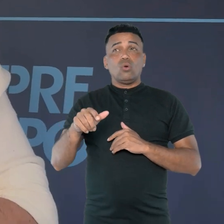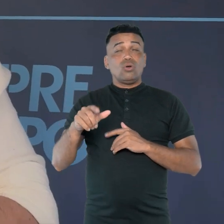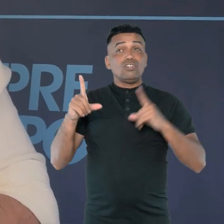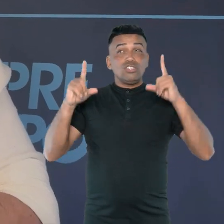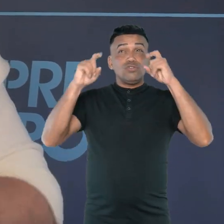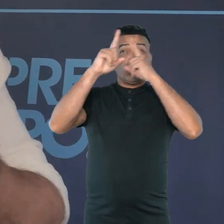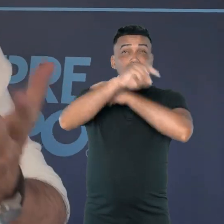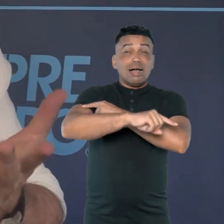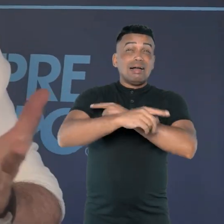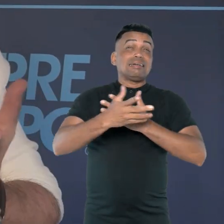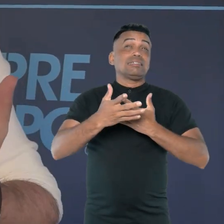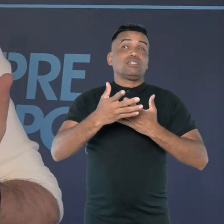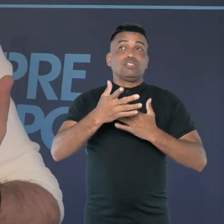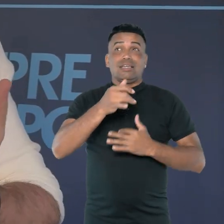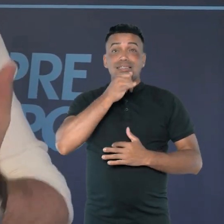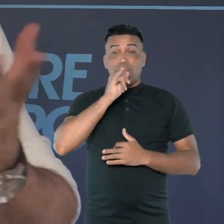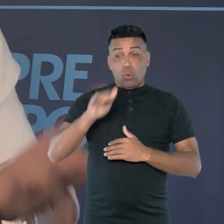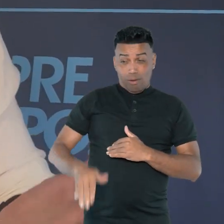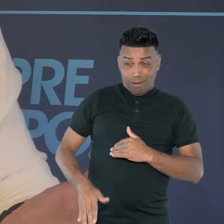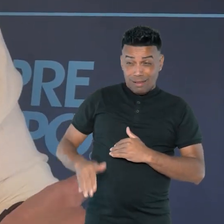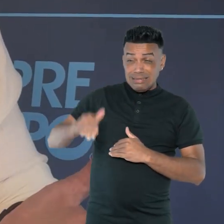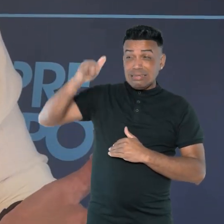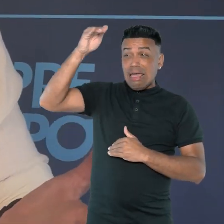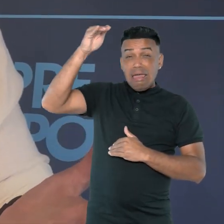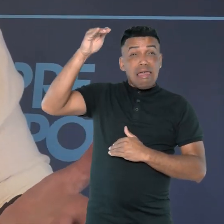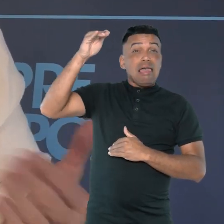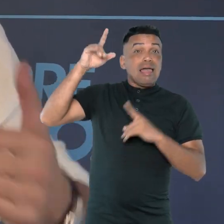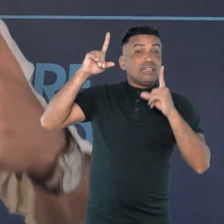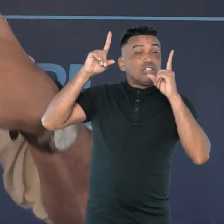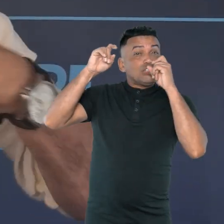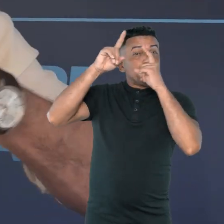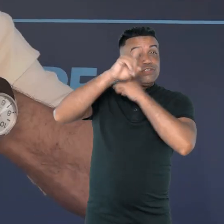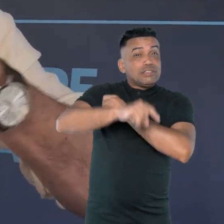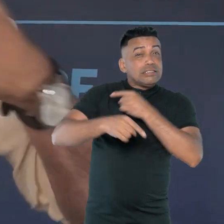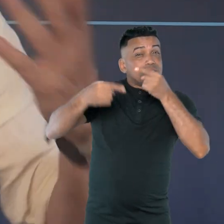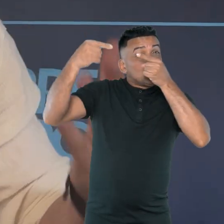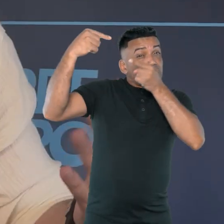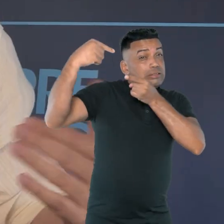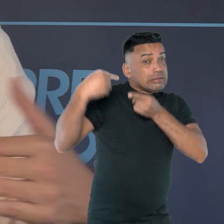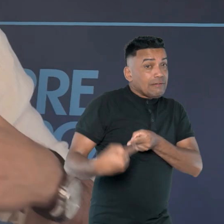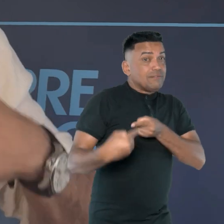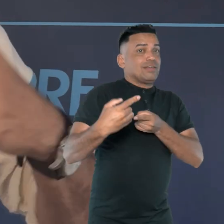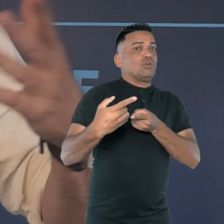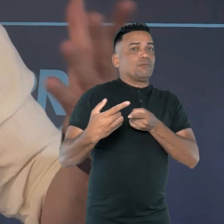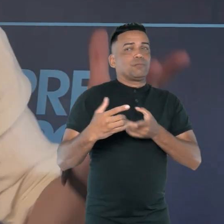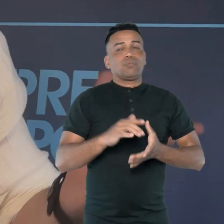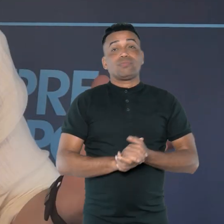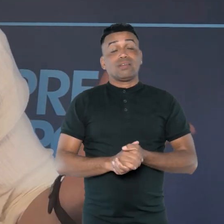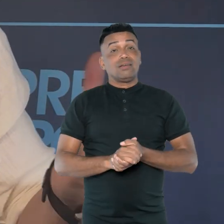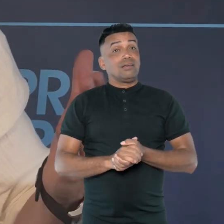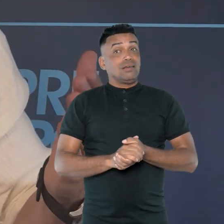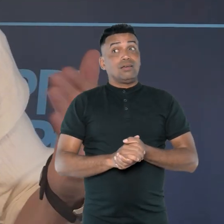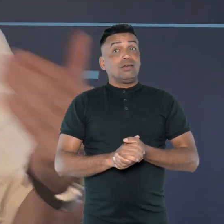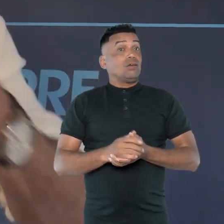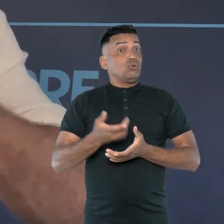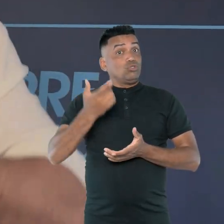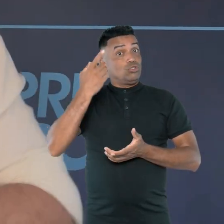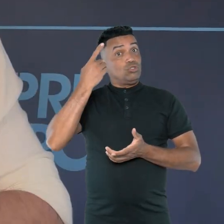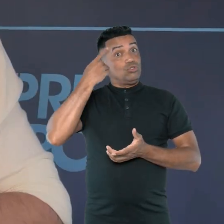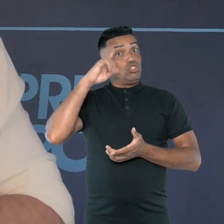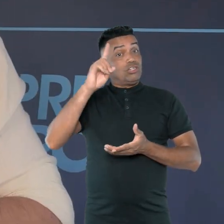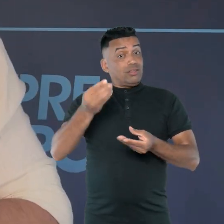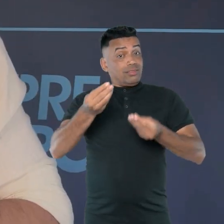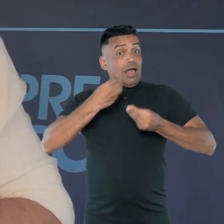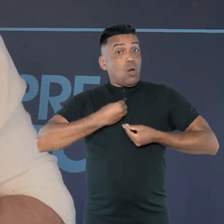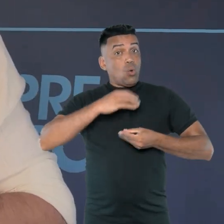crescer, a gente sabe naturalmente que não é fácil, né? Os desafios, no dia que te dão um CPF, você perde um